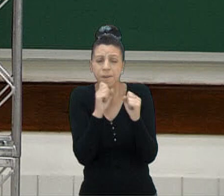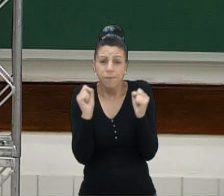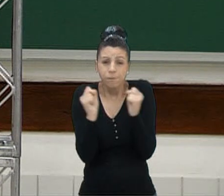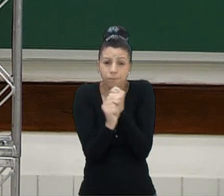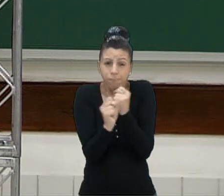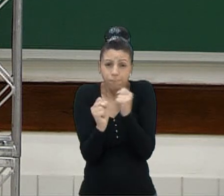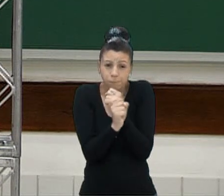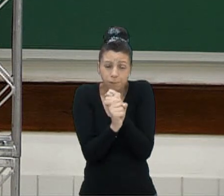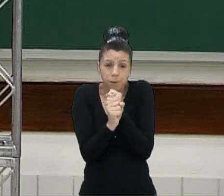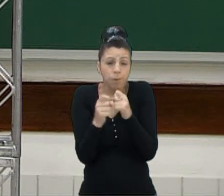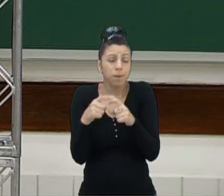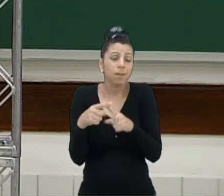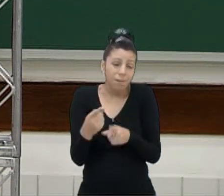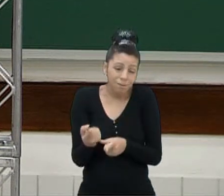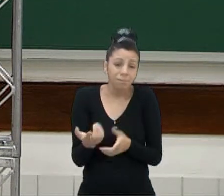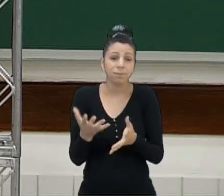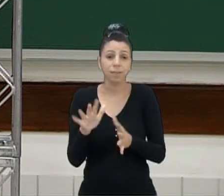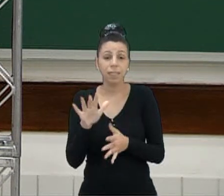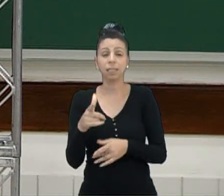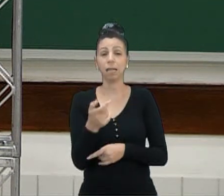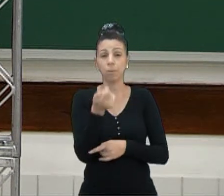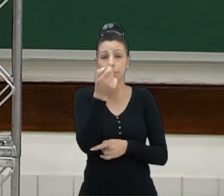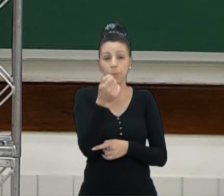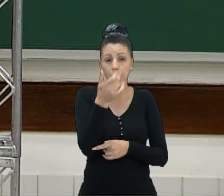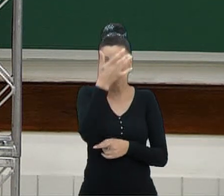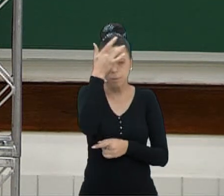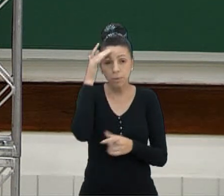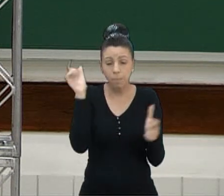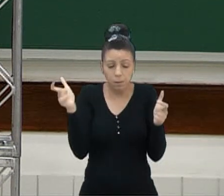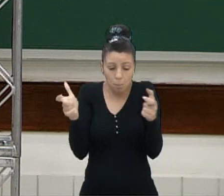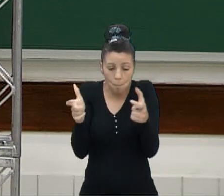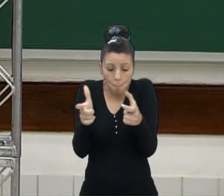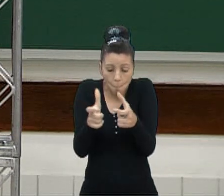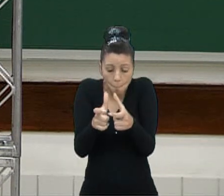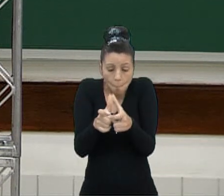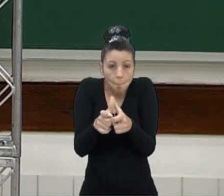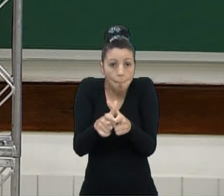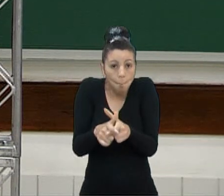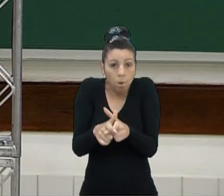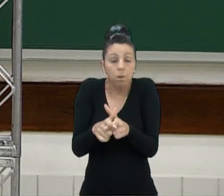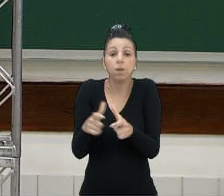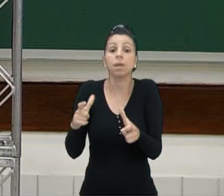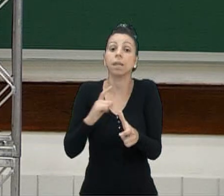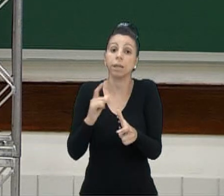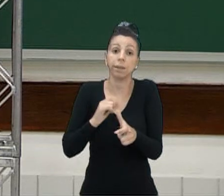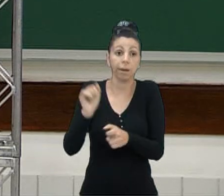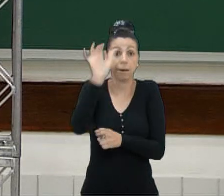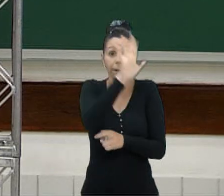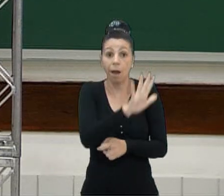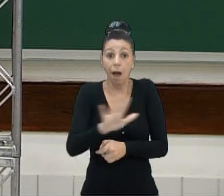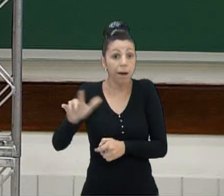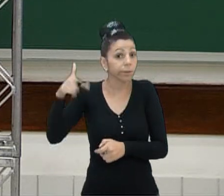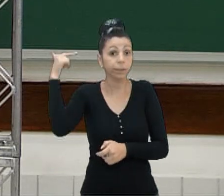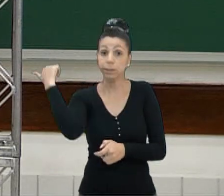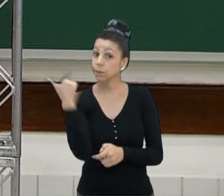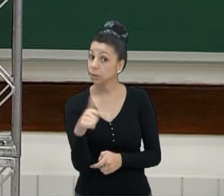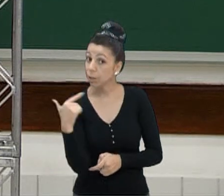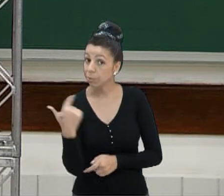numa quantidade bastante reduzida, né? E algumas áreas realmente de vazios demográficos, ou seja, quando eu não